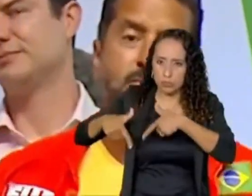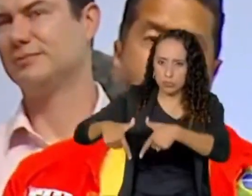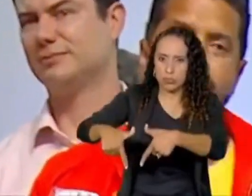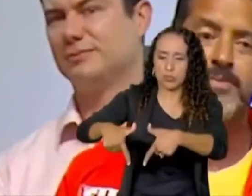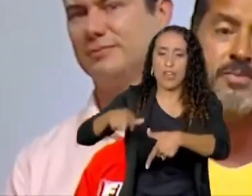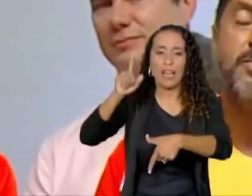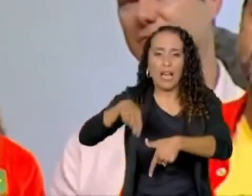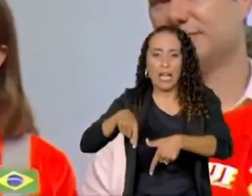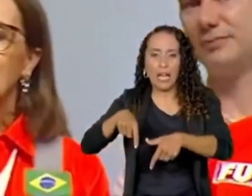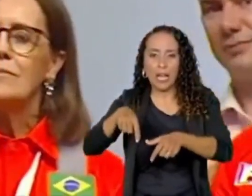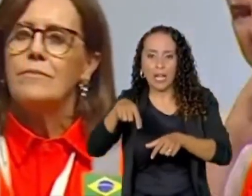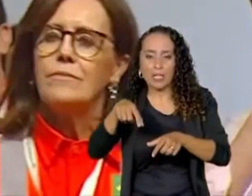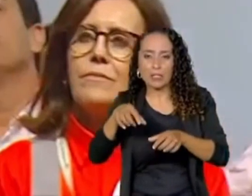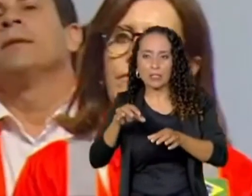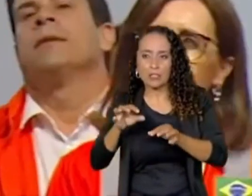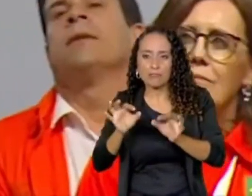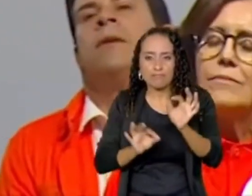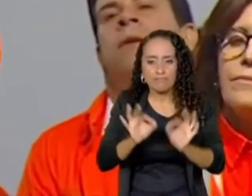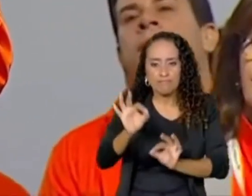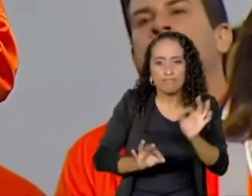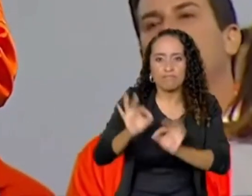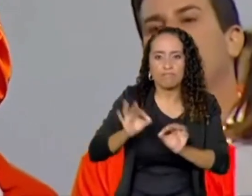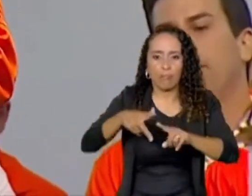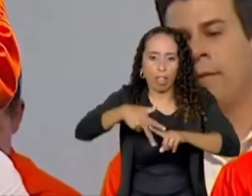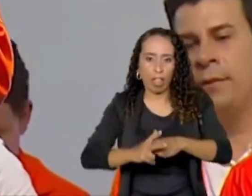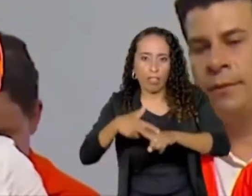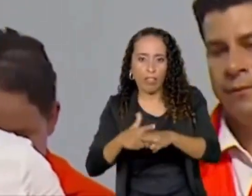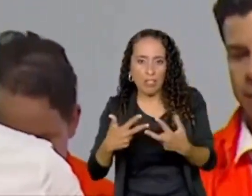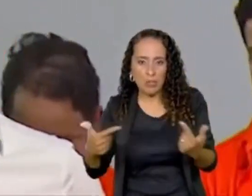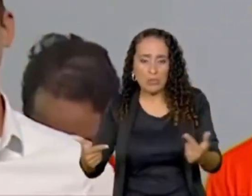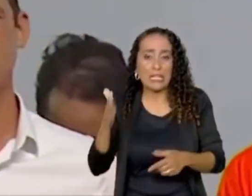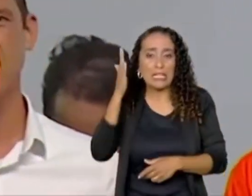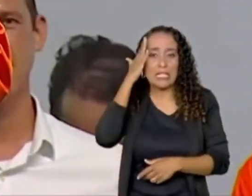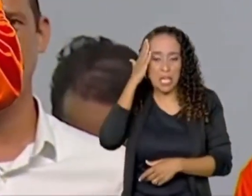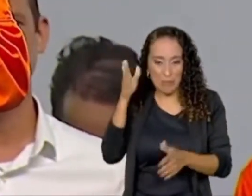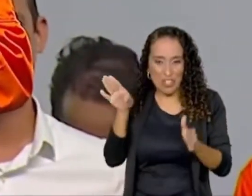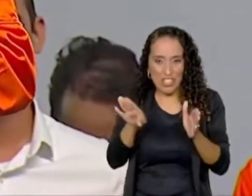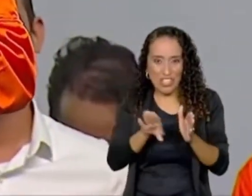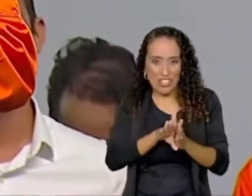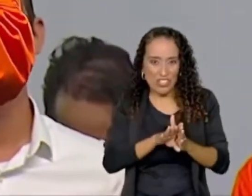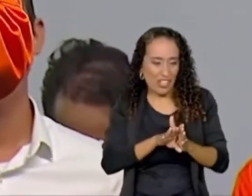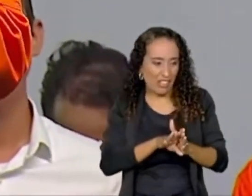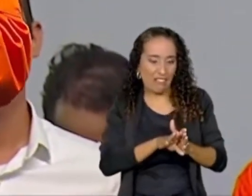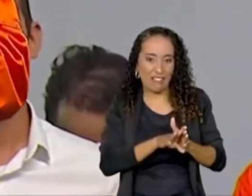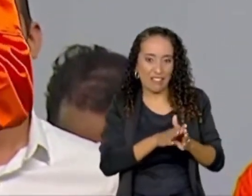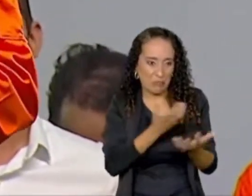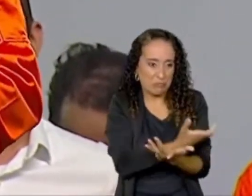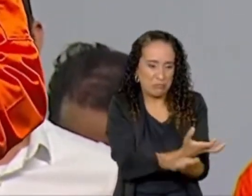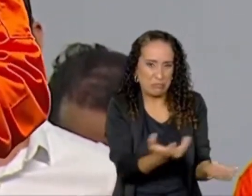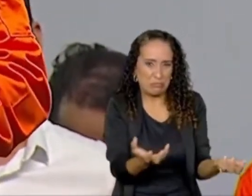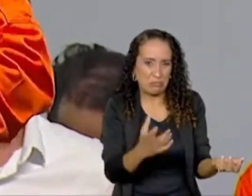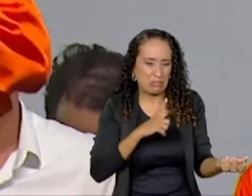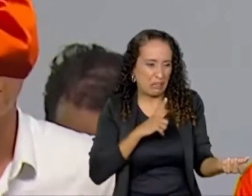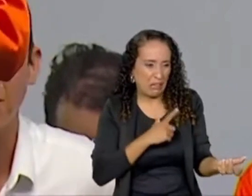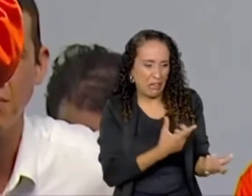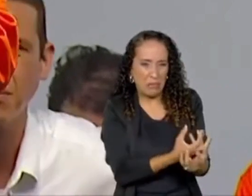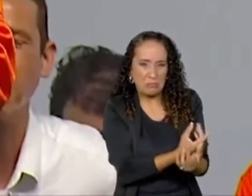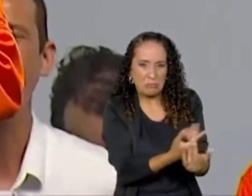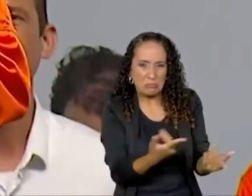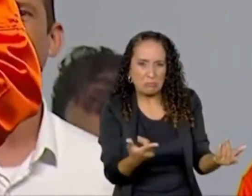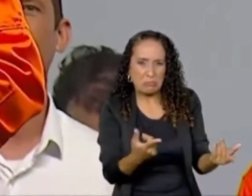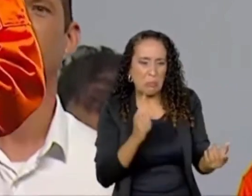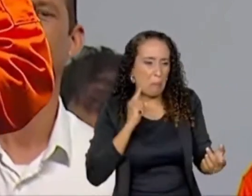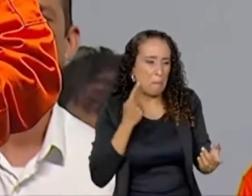de recuperação das coisas. Sabe quando você chega no seu roçado, está cheio de carrapicho, está cheio de